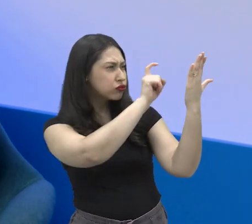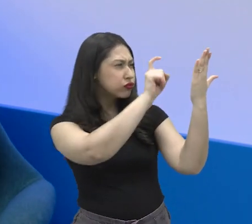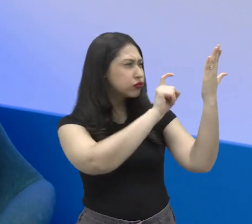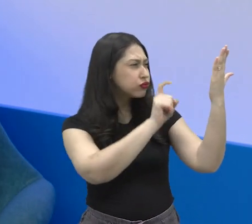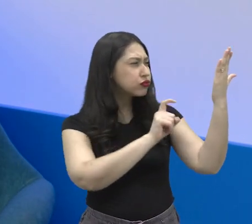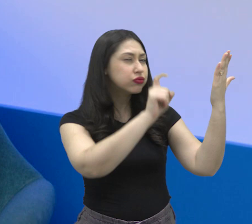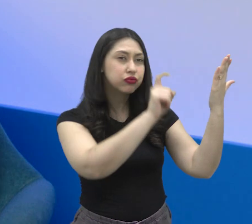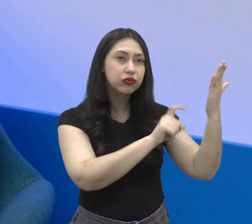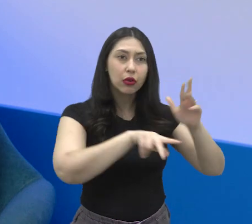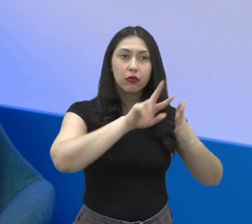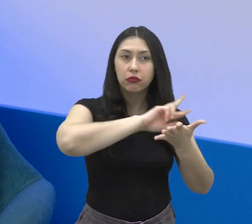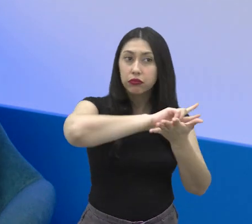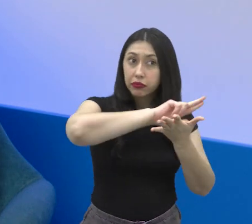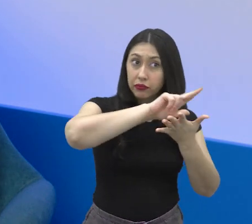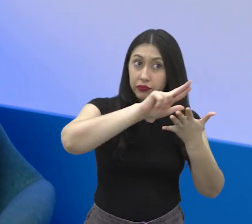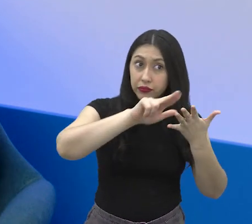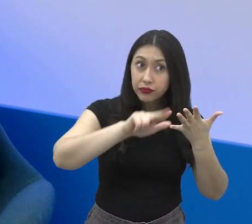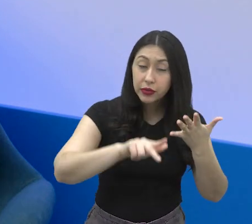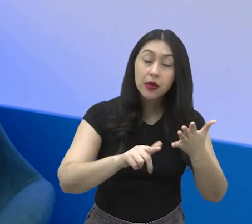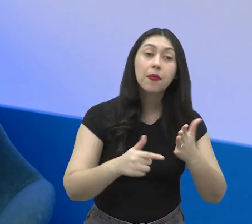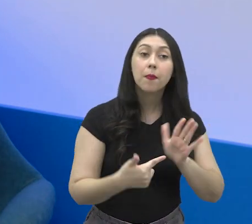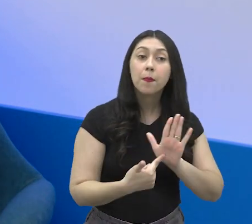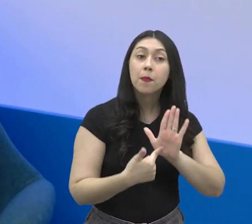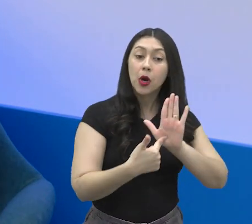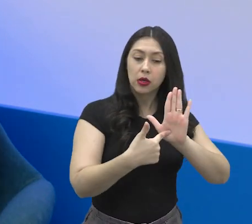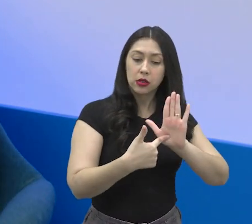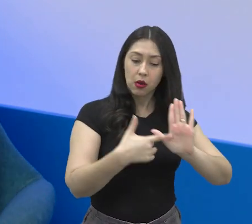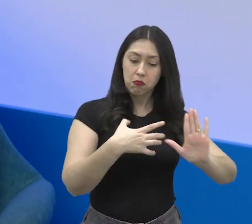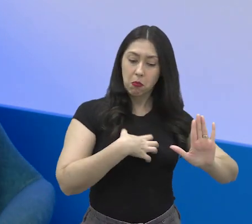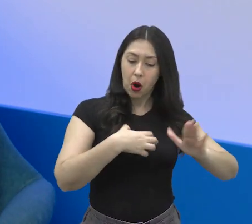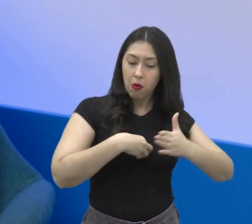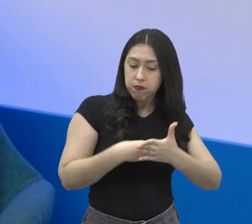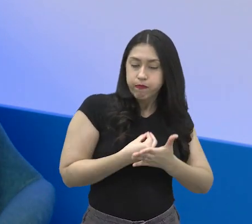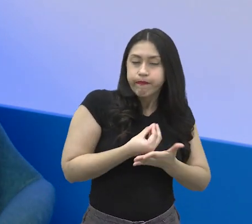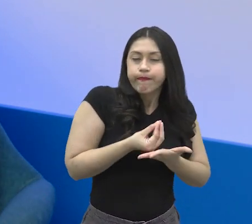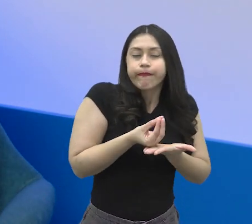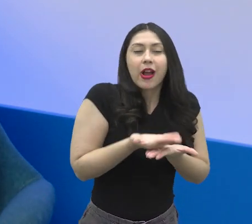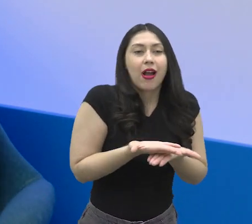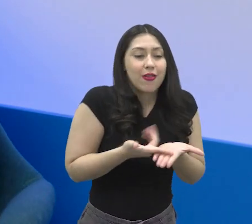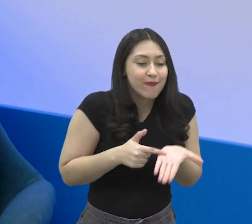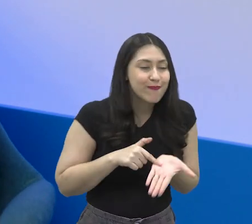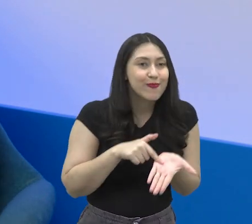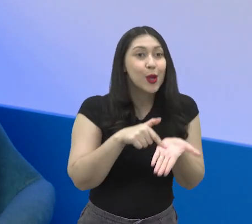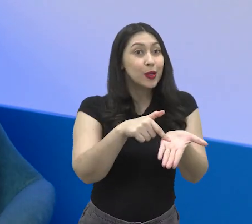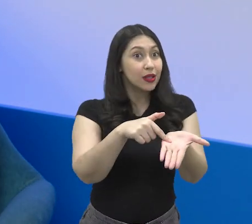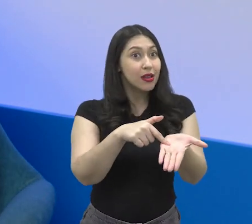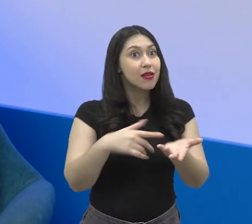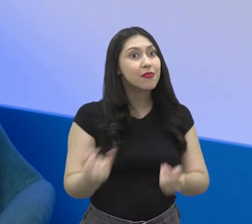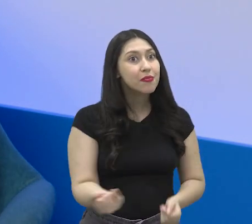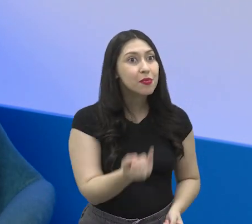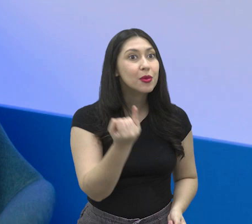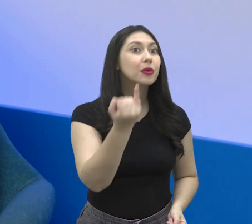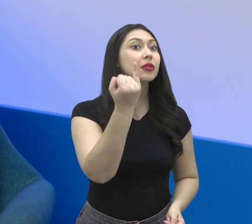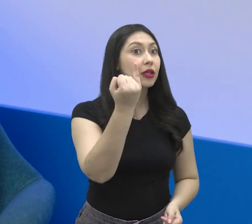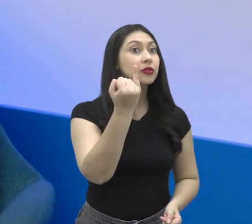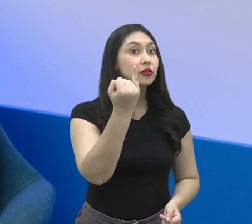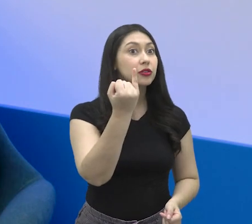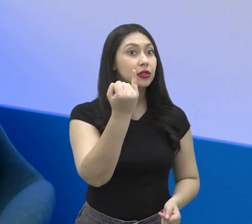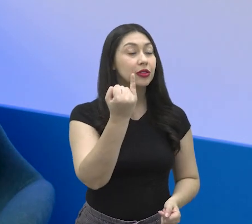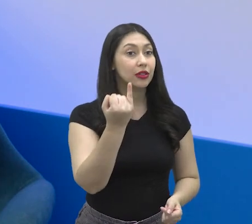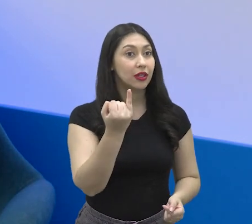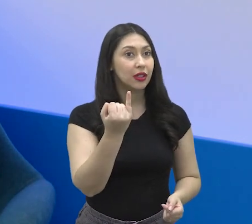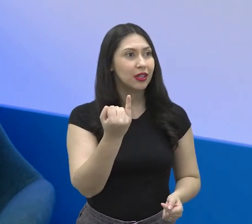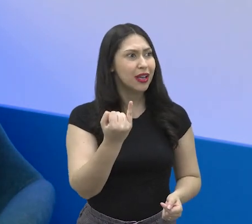grafite, através de outras atividades que você possa se expressar, isso é importante para a formação da pessoa, né?